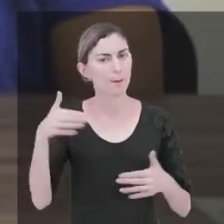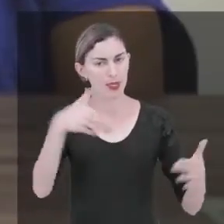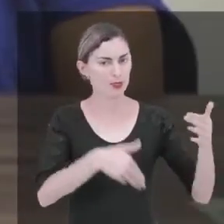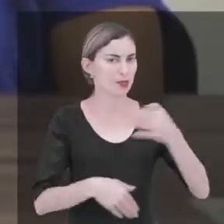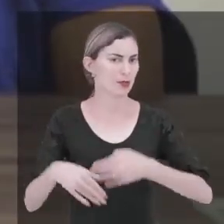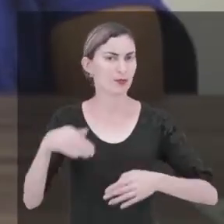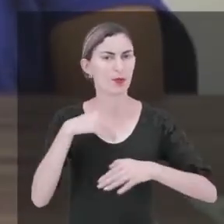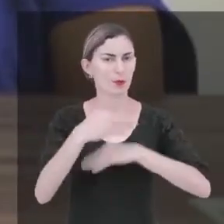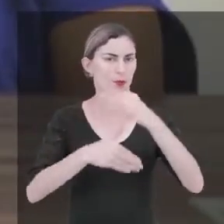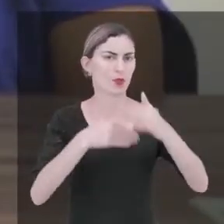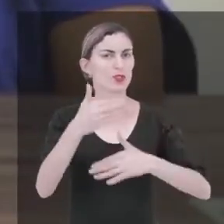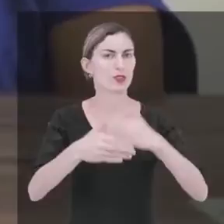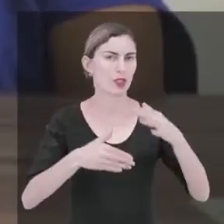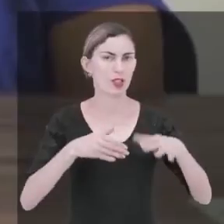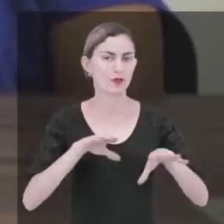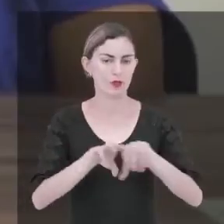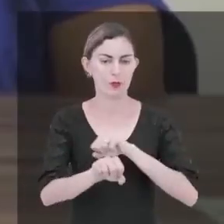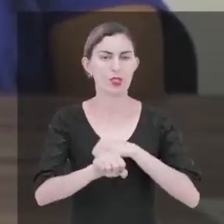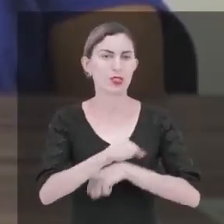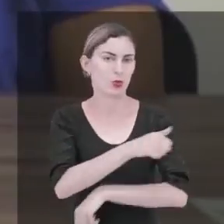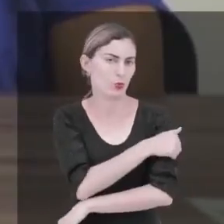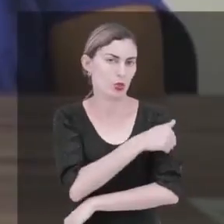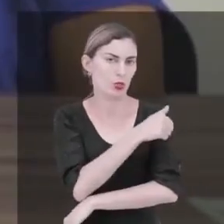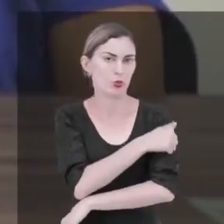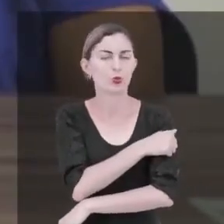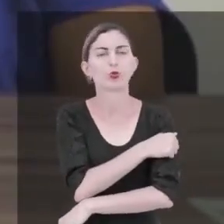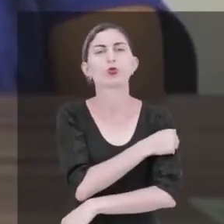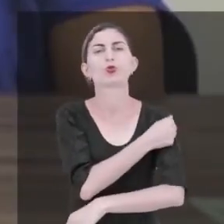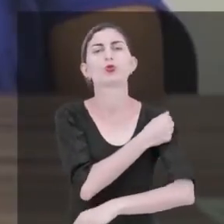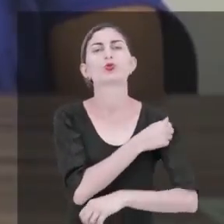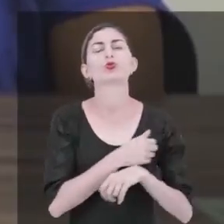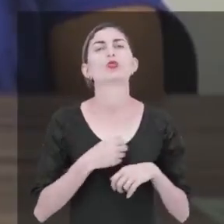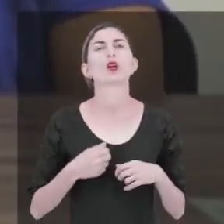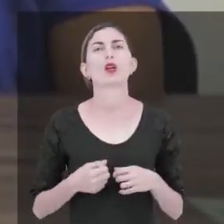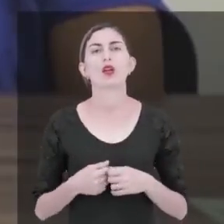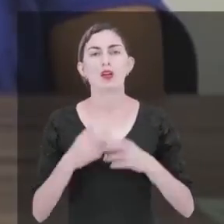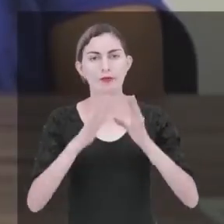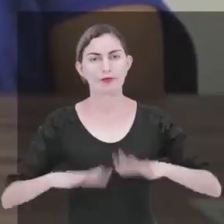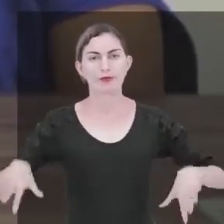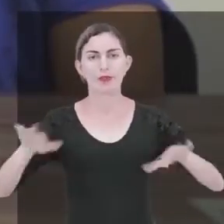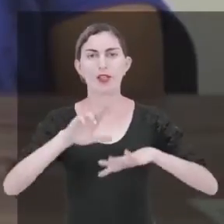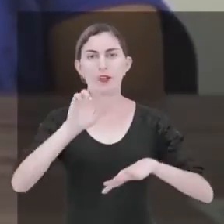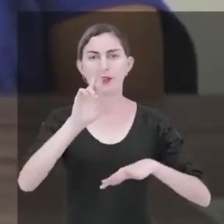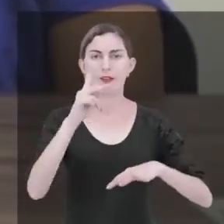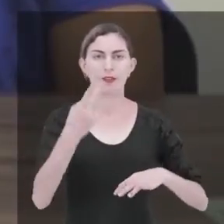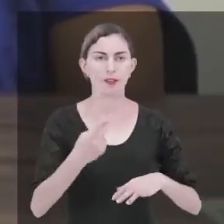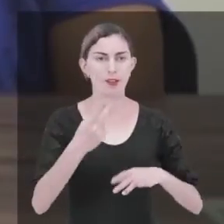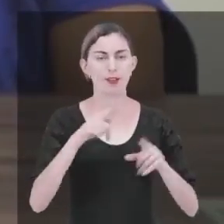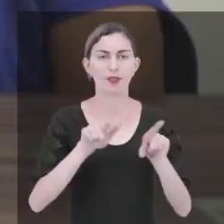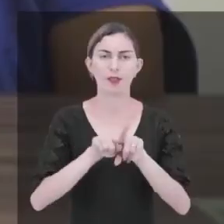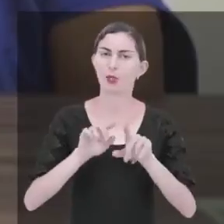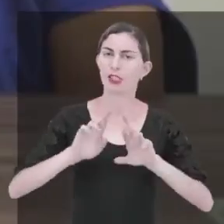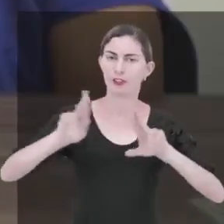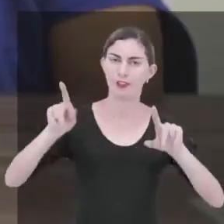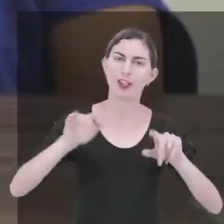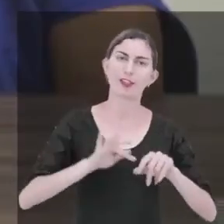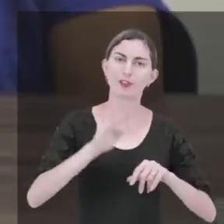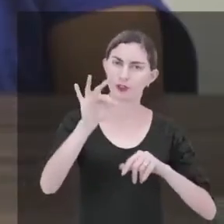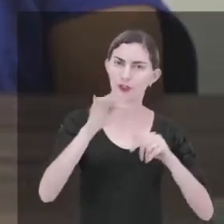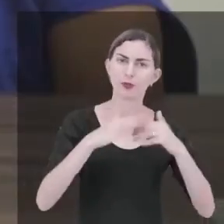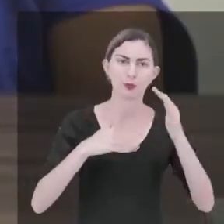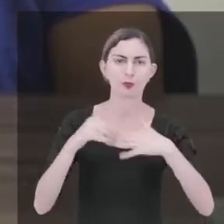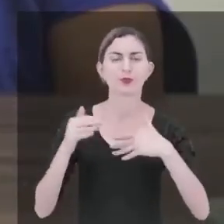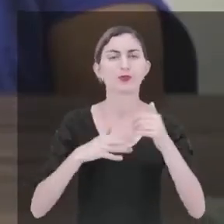em participar do processo de formação de alunos que estão na área de recursos humanos e vão fazer a